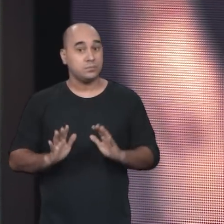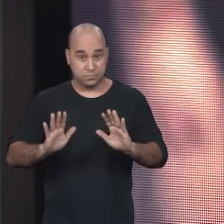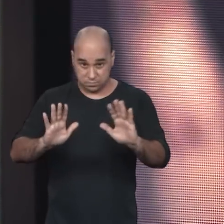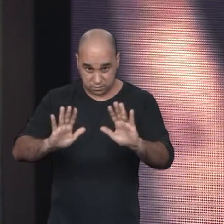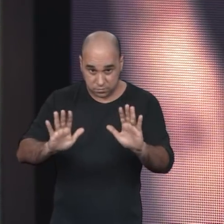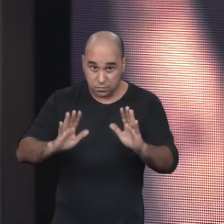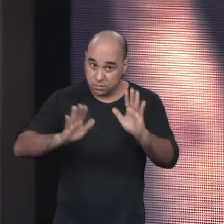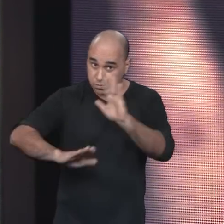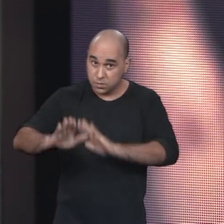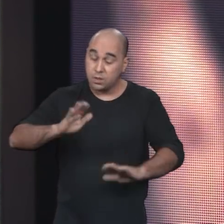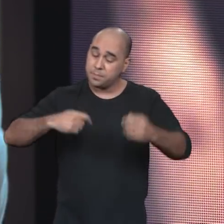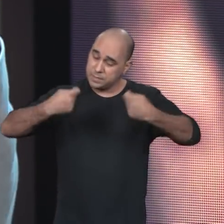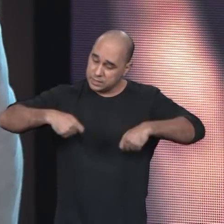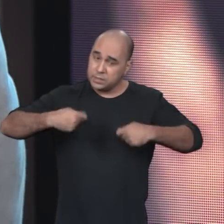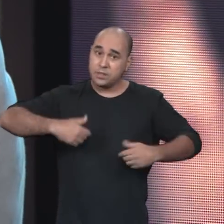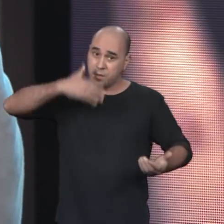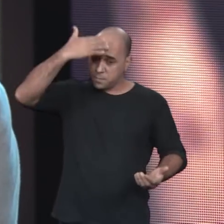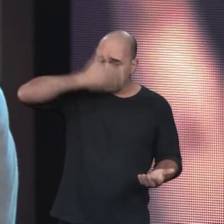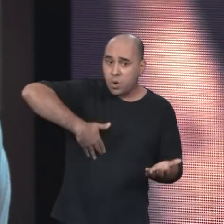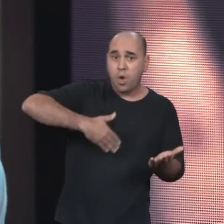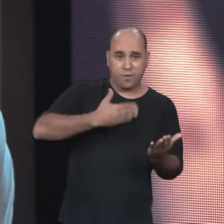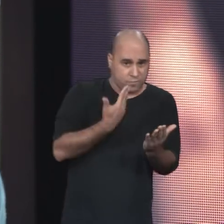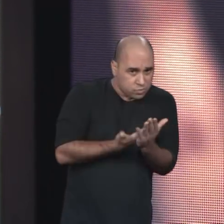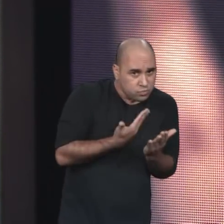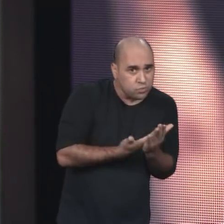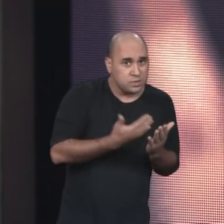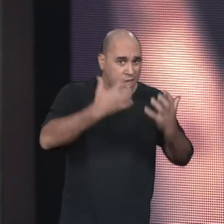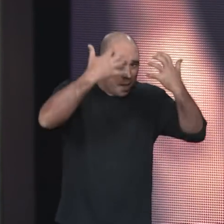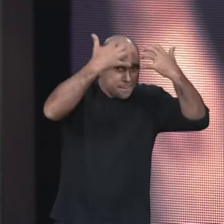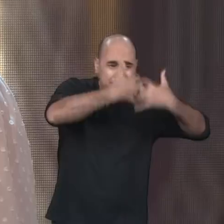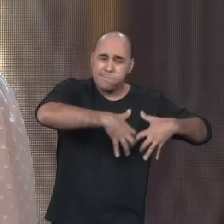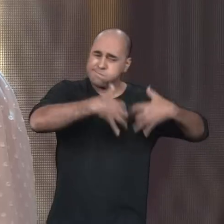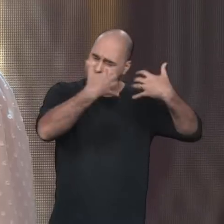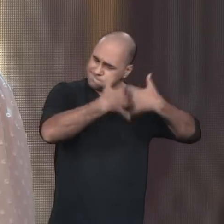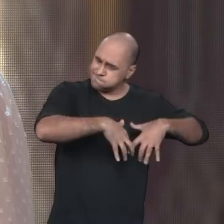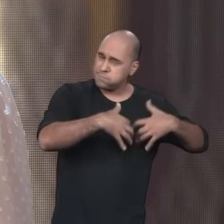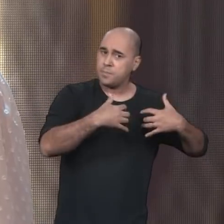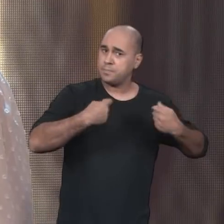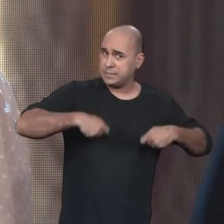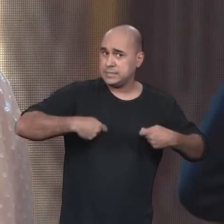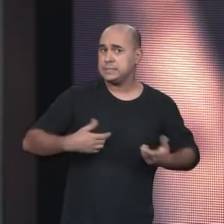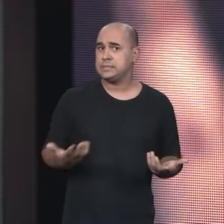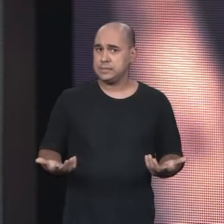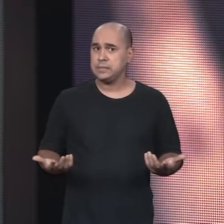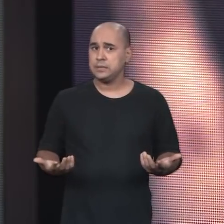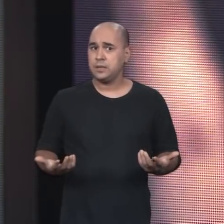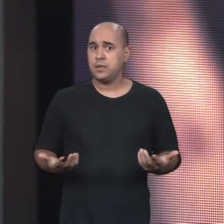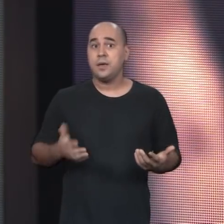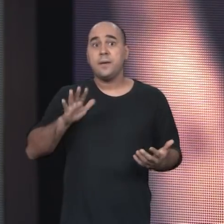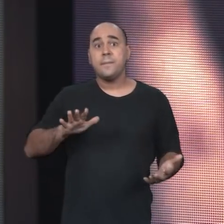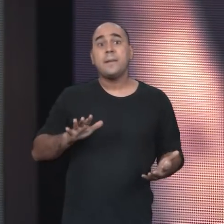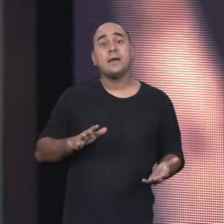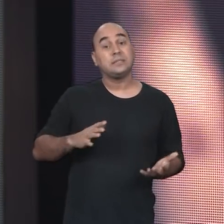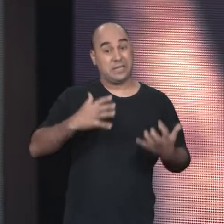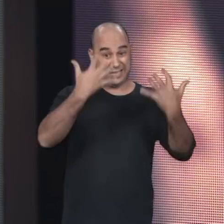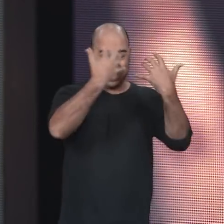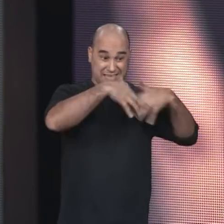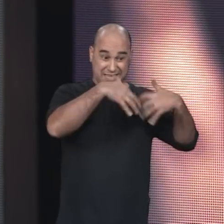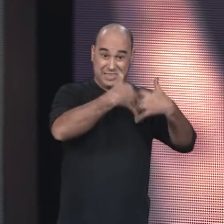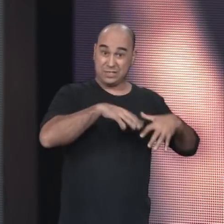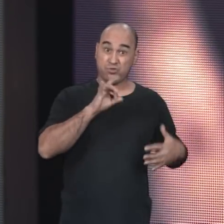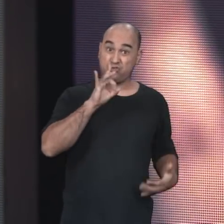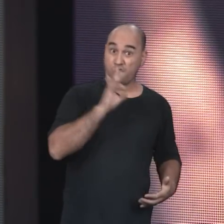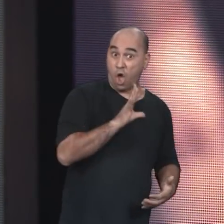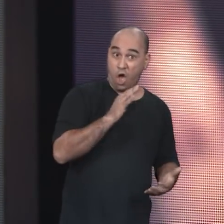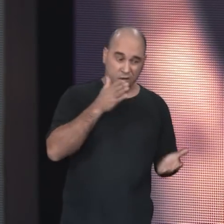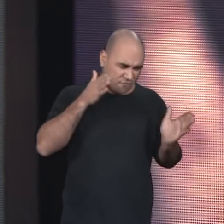precisamos disso também, porque Deus colocou a nossa cabeça para pensar. Só que a racionalidade em excesso também pode provocar